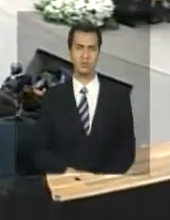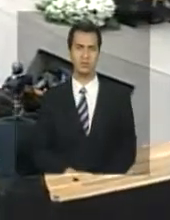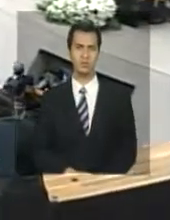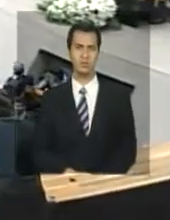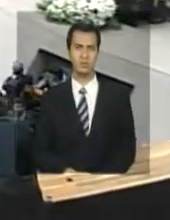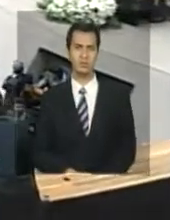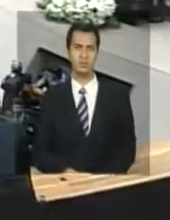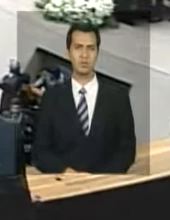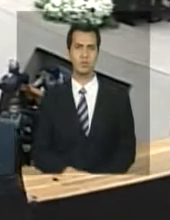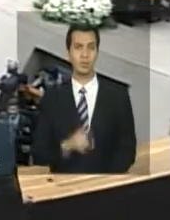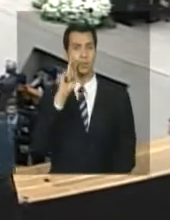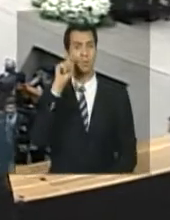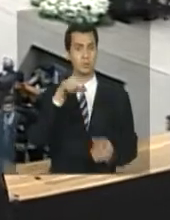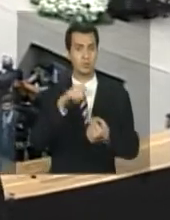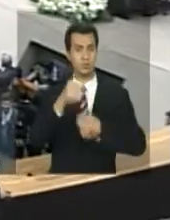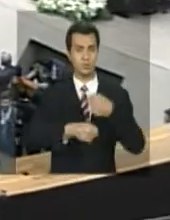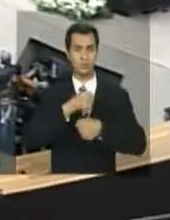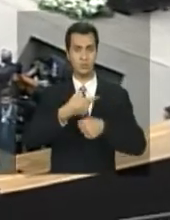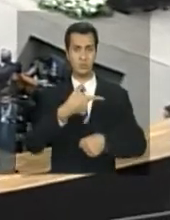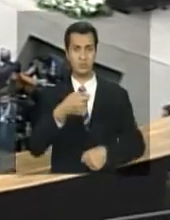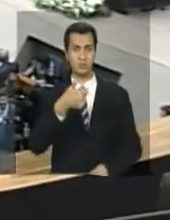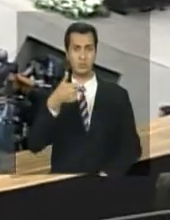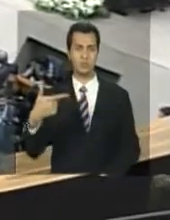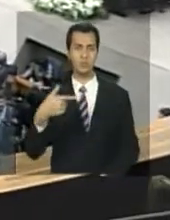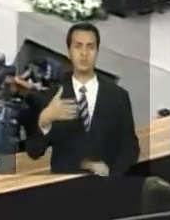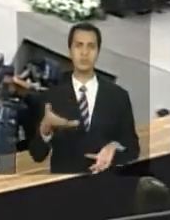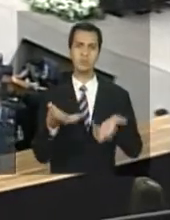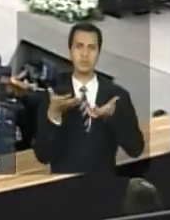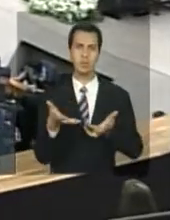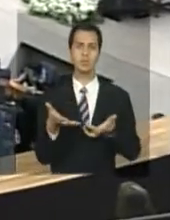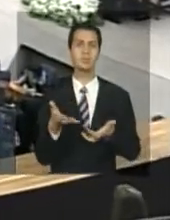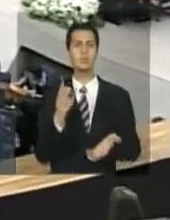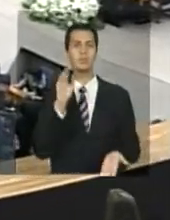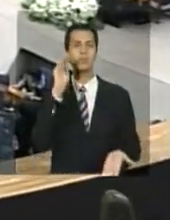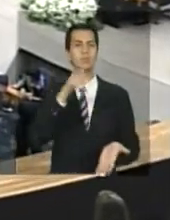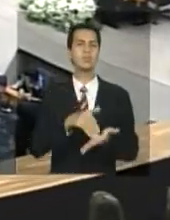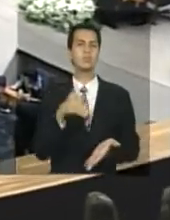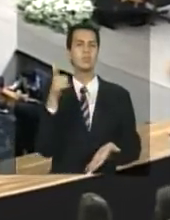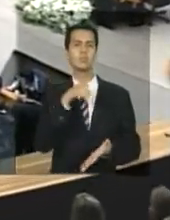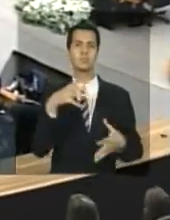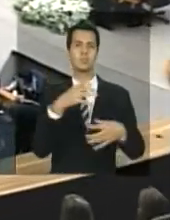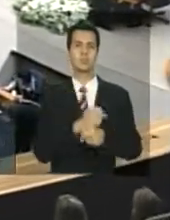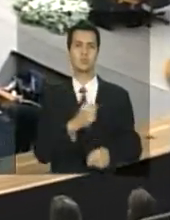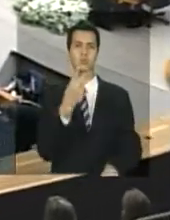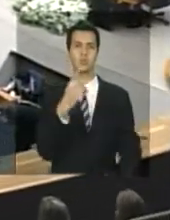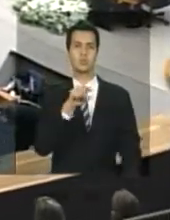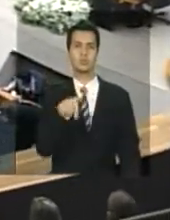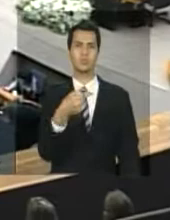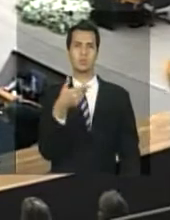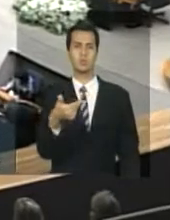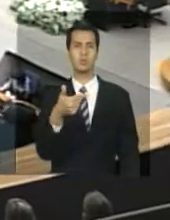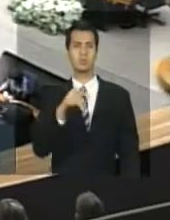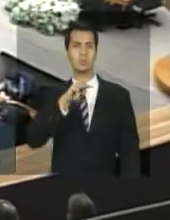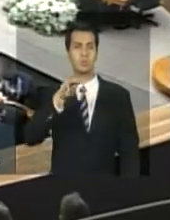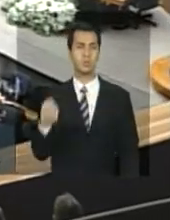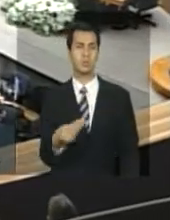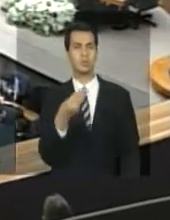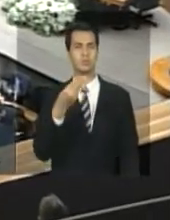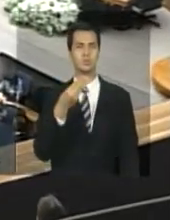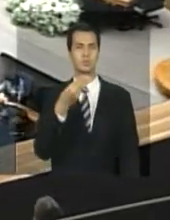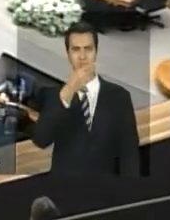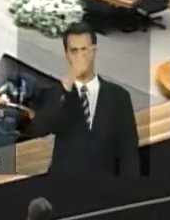Nossa meta em 2012 é atingir a carteira ativa de 2,2 milhões de